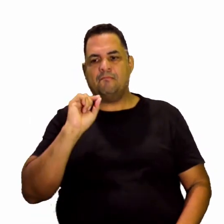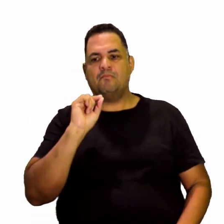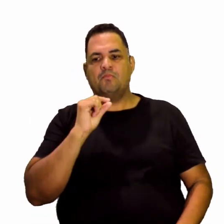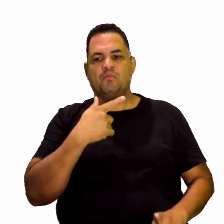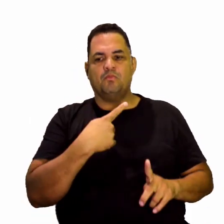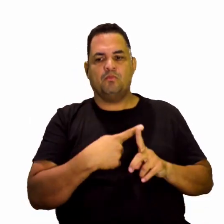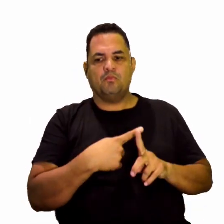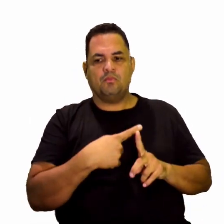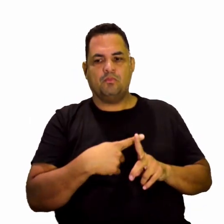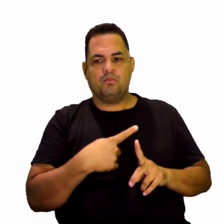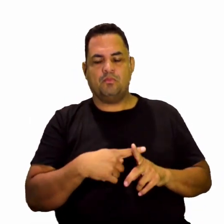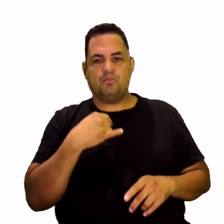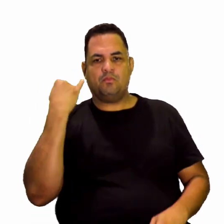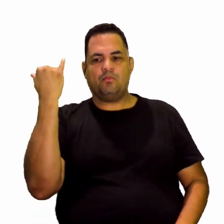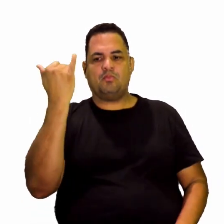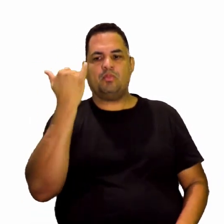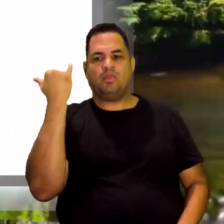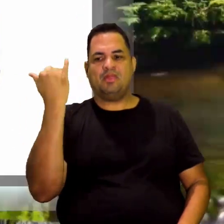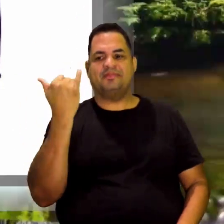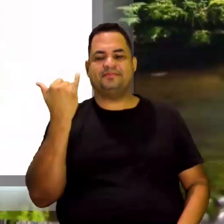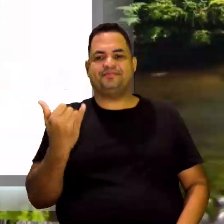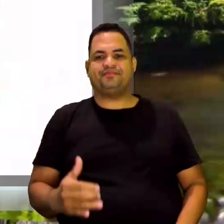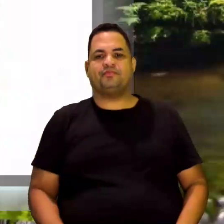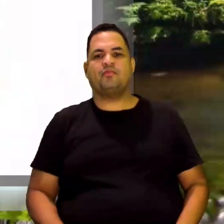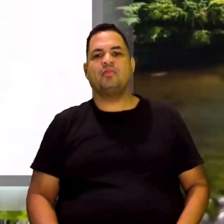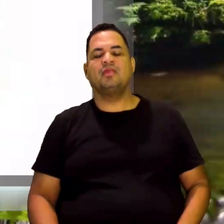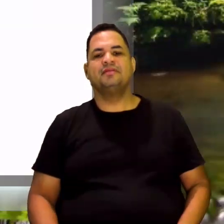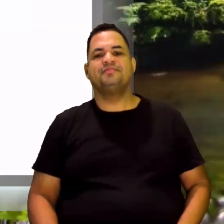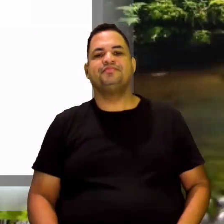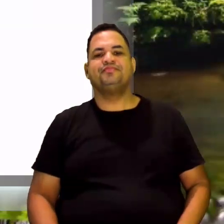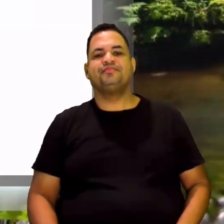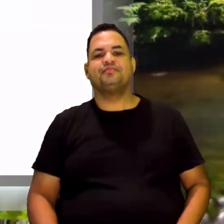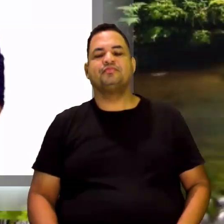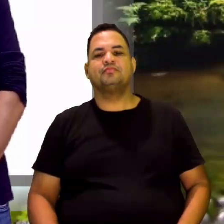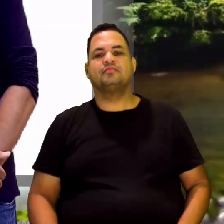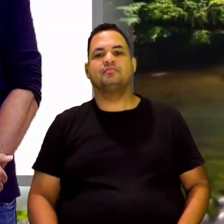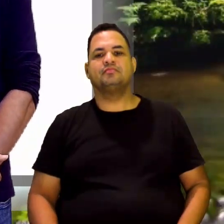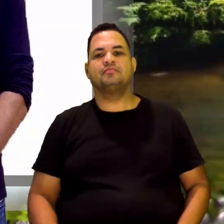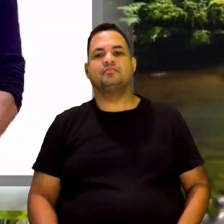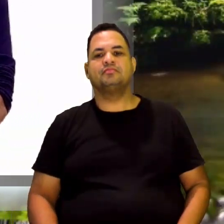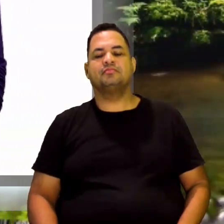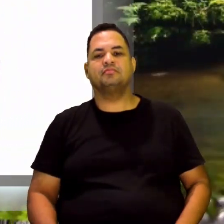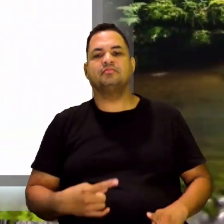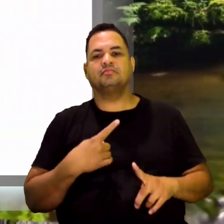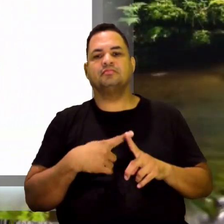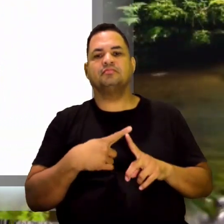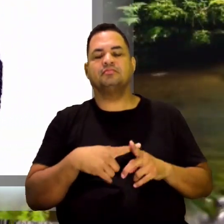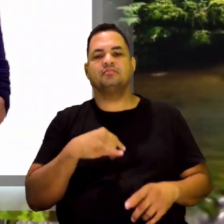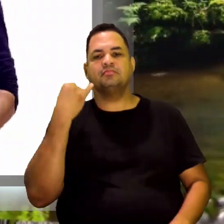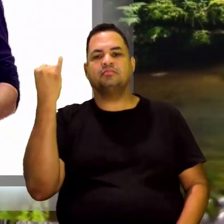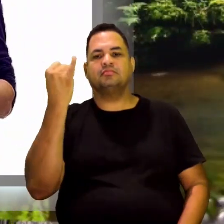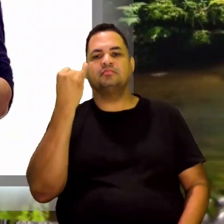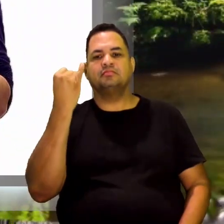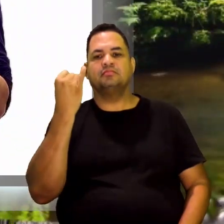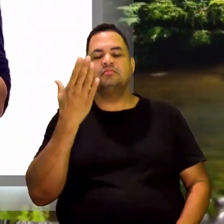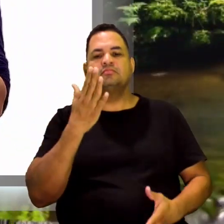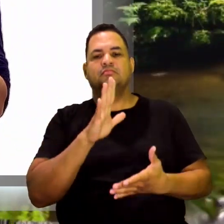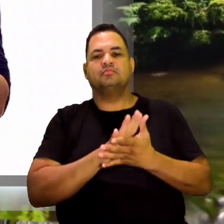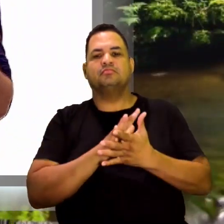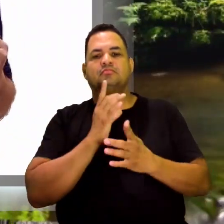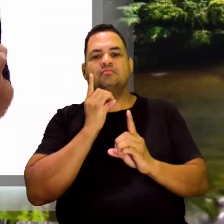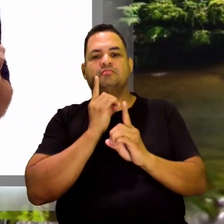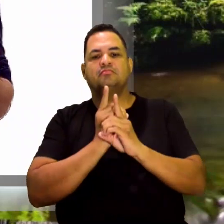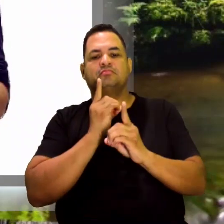Olha aqui para mim. Por que é importante? Deixa na tela isso. Eu gosto assim. Por que é importante a gente determinar